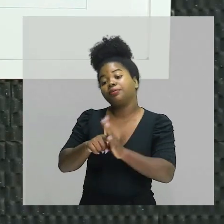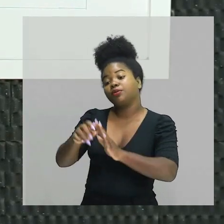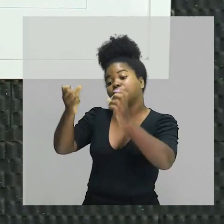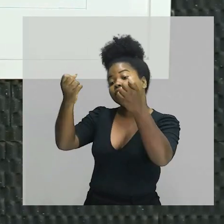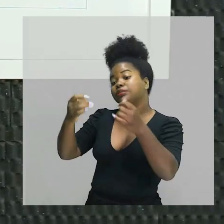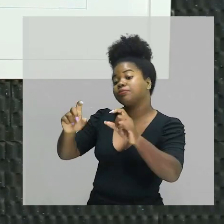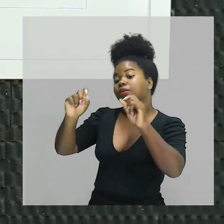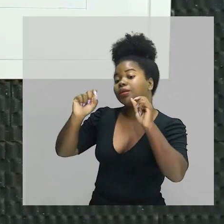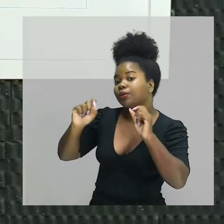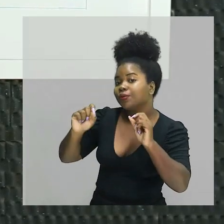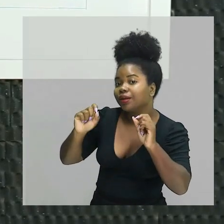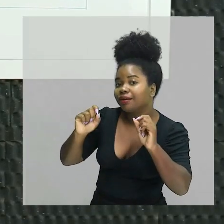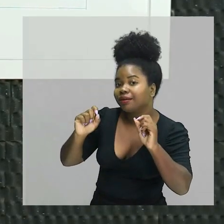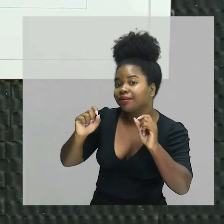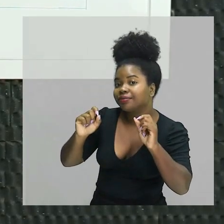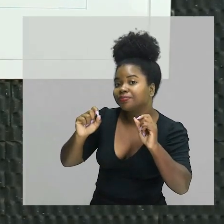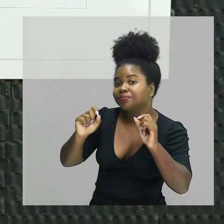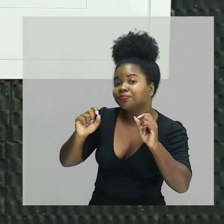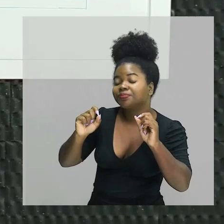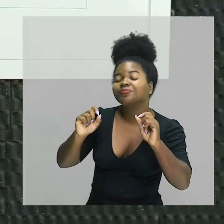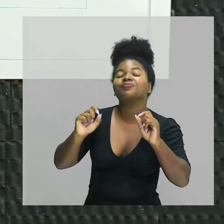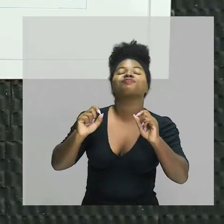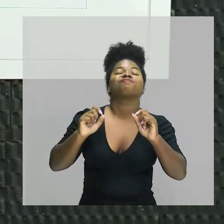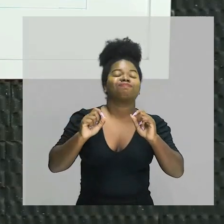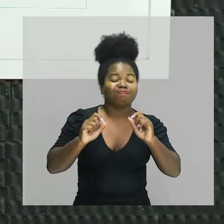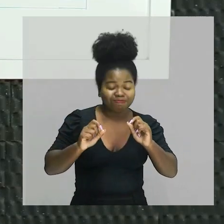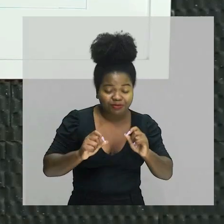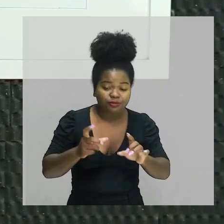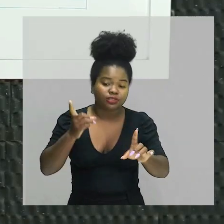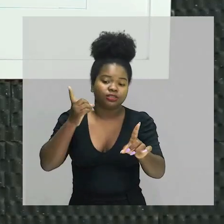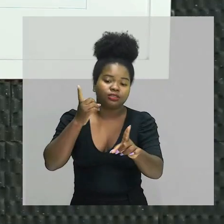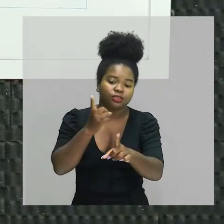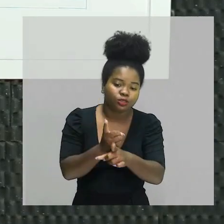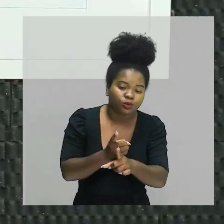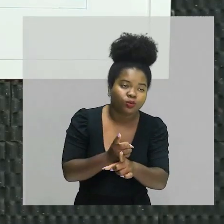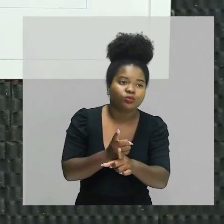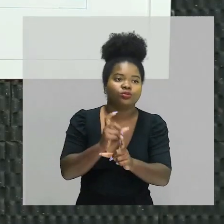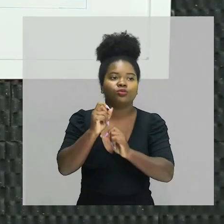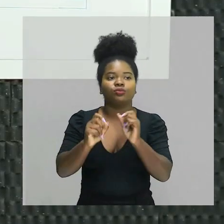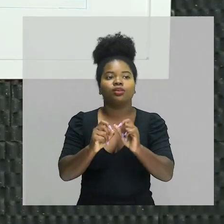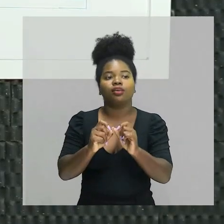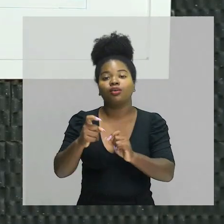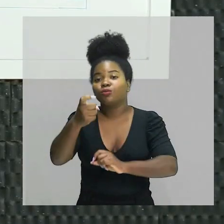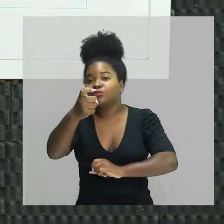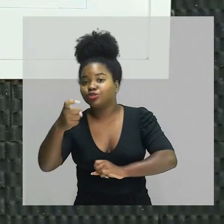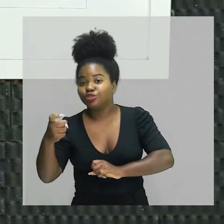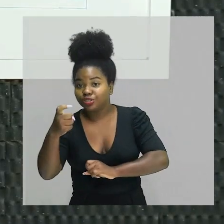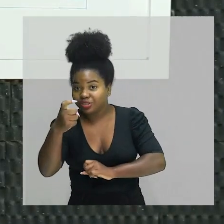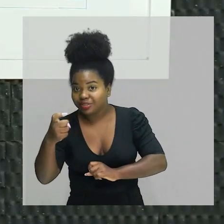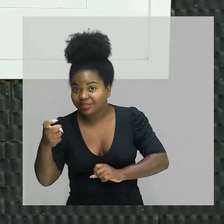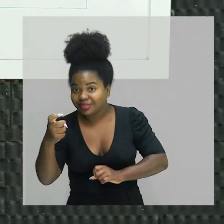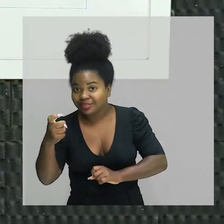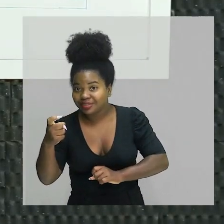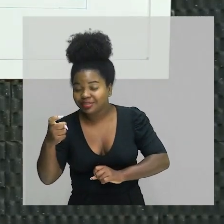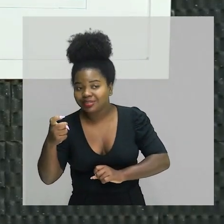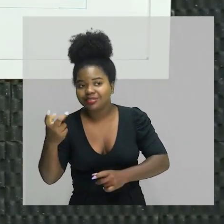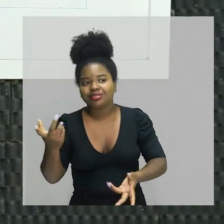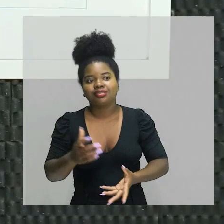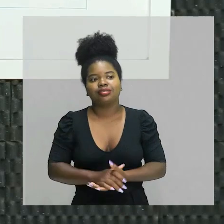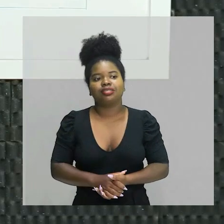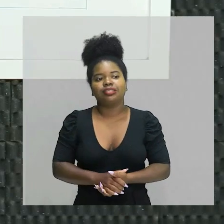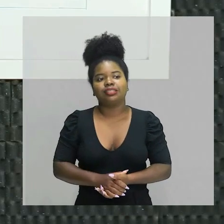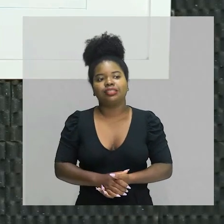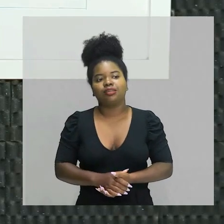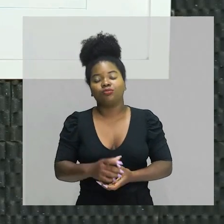pede mesmo? A questão pede que você calcule justamente essa medida x aqui, ó. Então eu posso dizer que